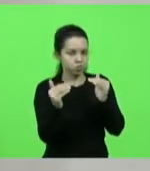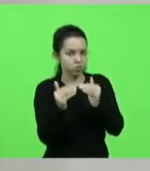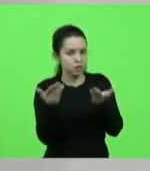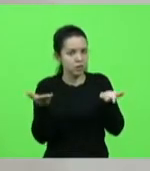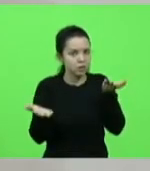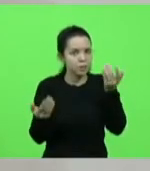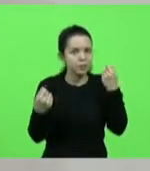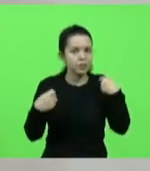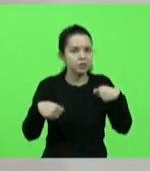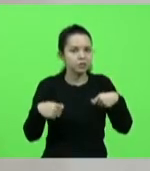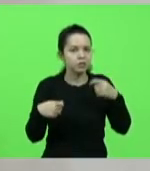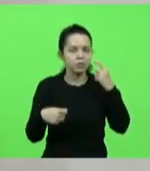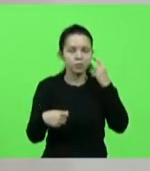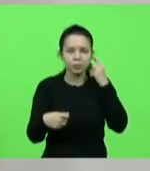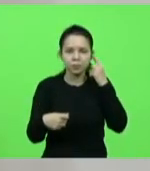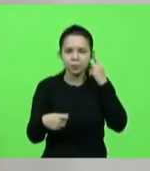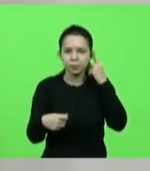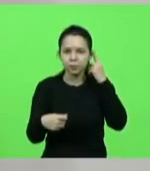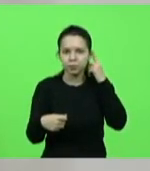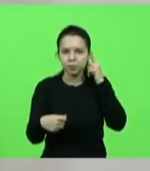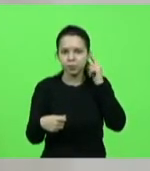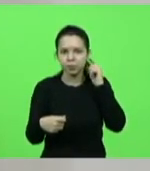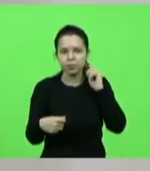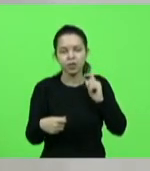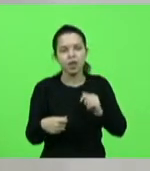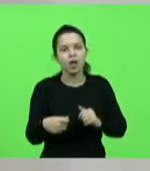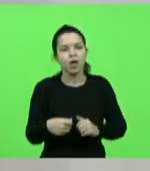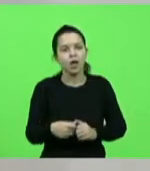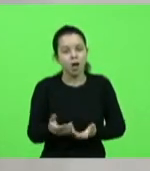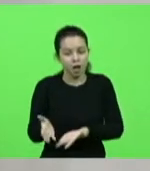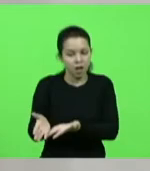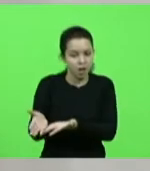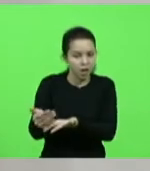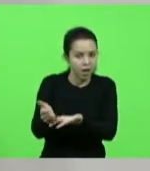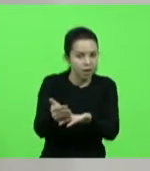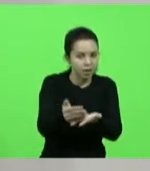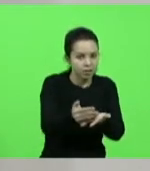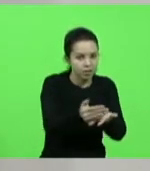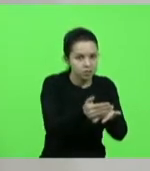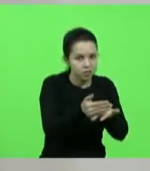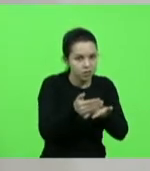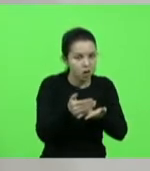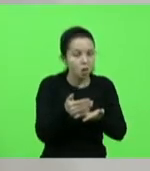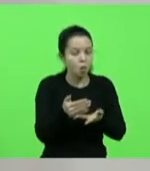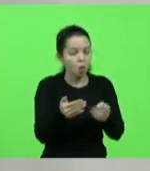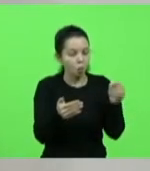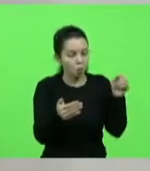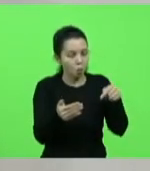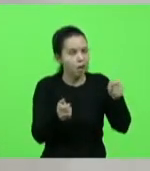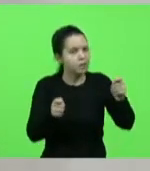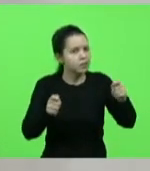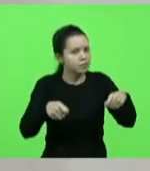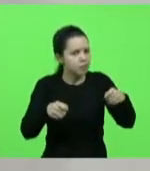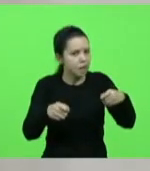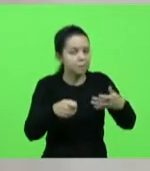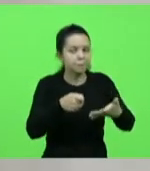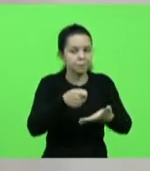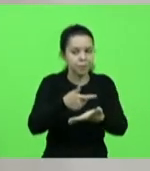a arrecadação seja suficiente para pagar